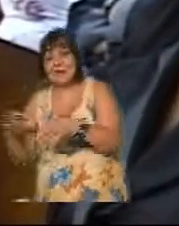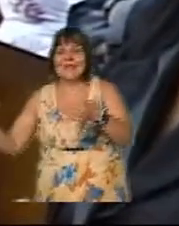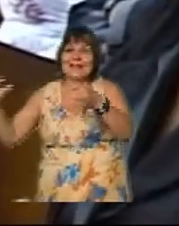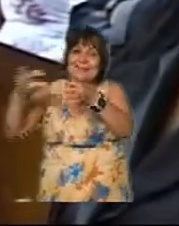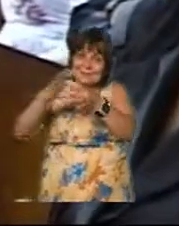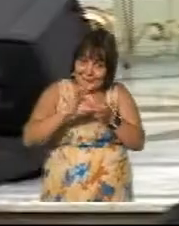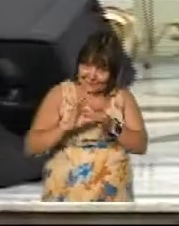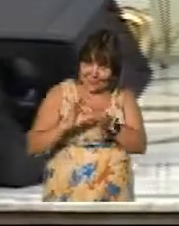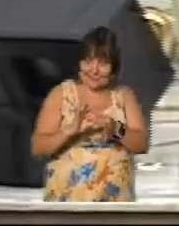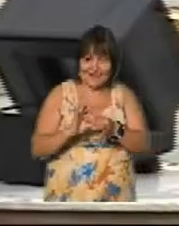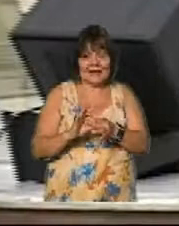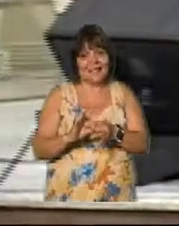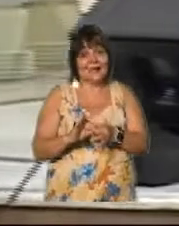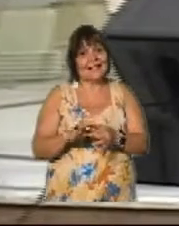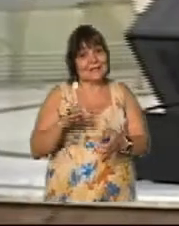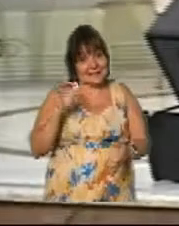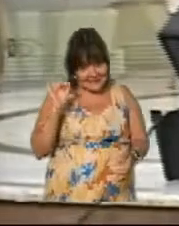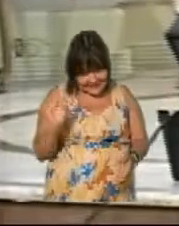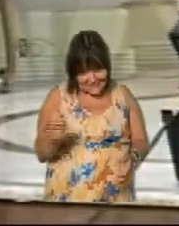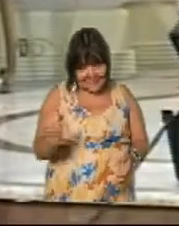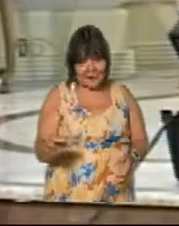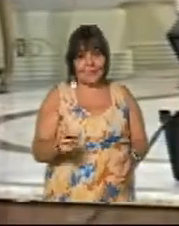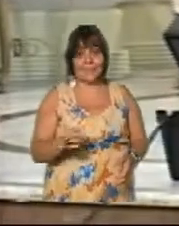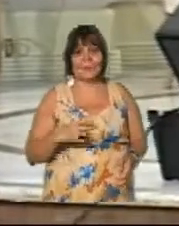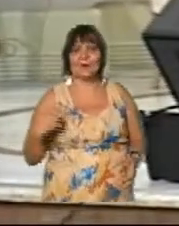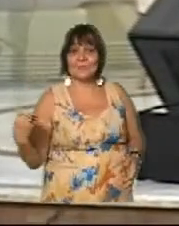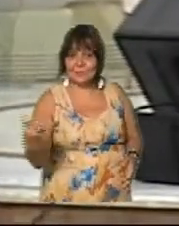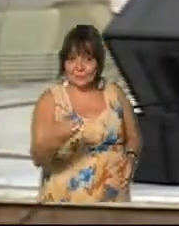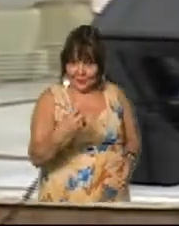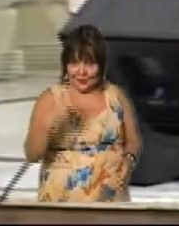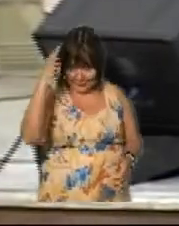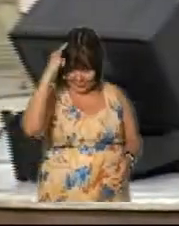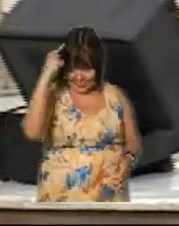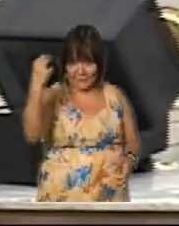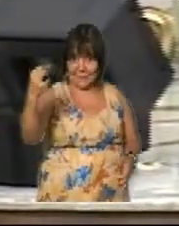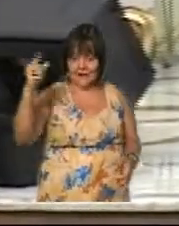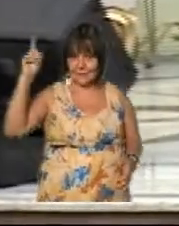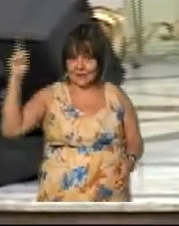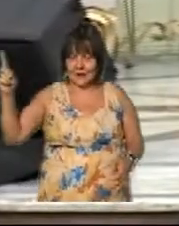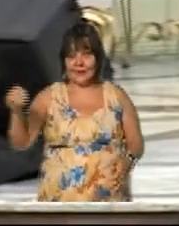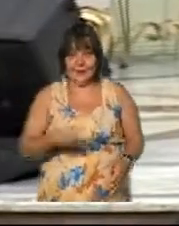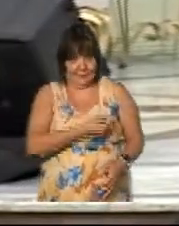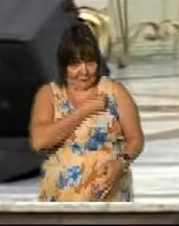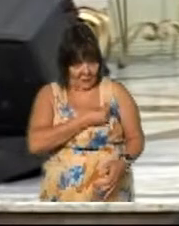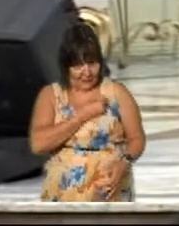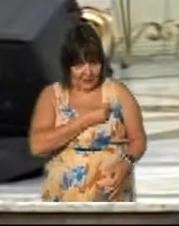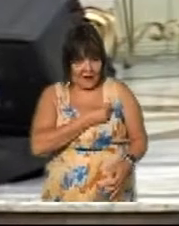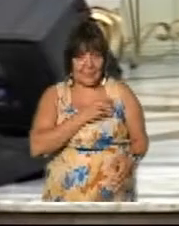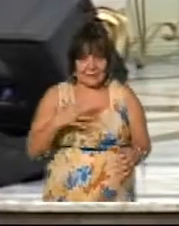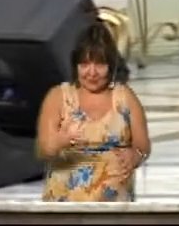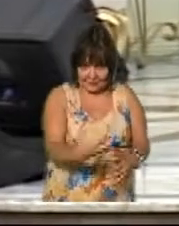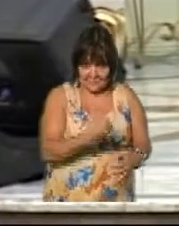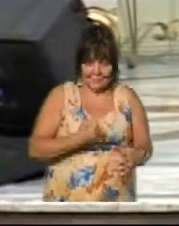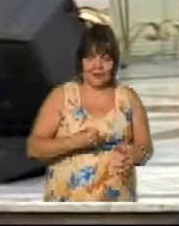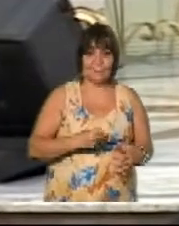Olha, exatamente isso. Os eleitos de Deus vieram a esta terra para viverem a salvação. Mas por causa do